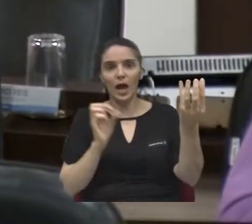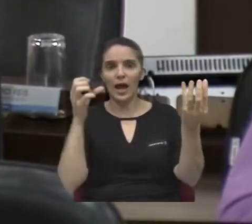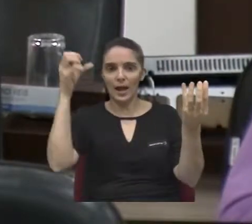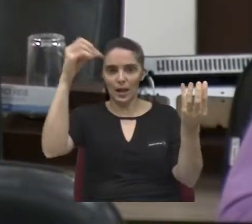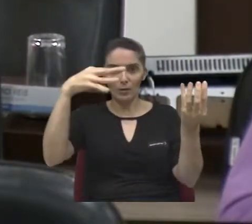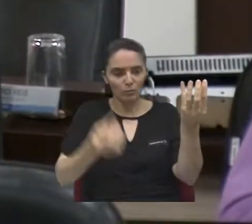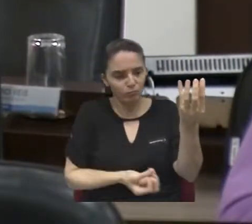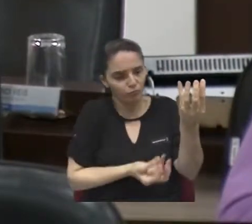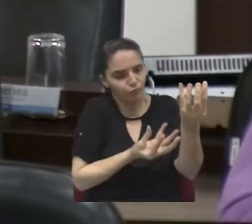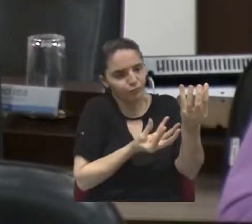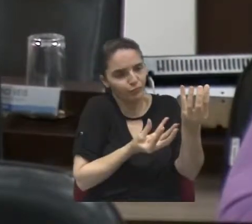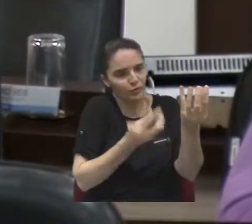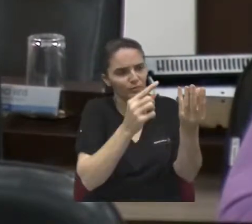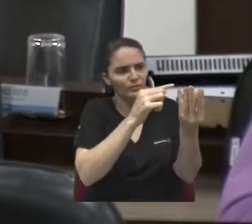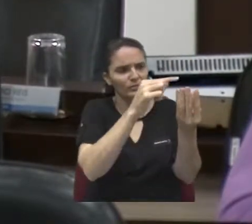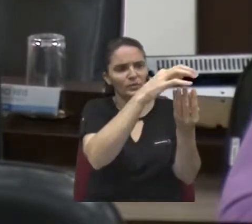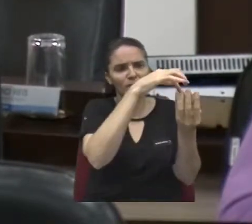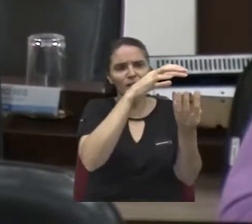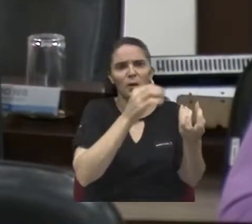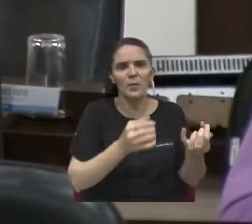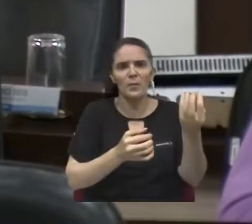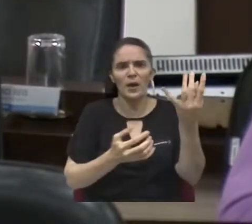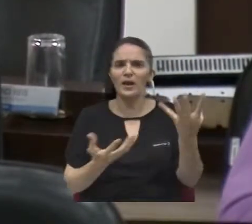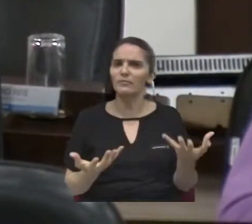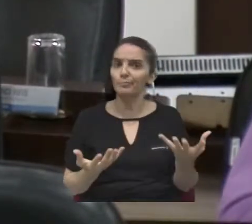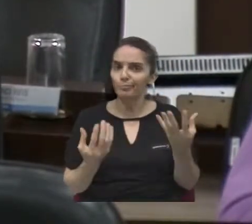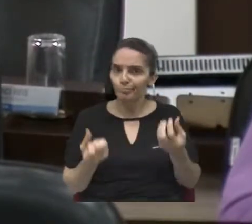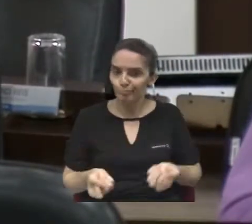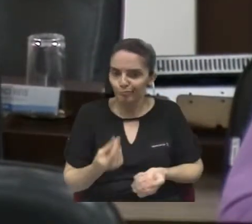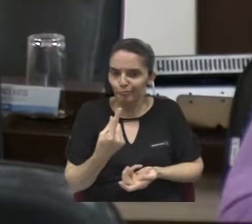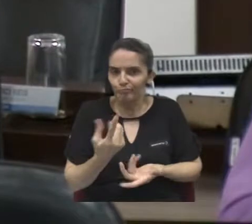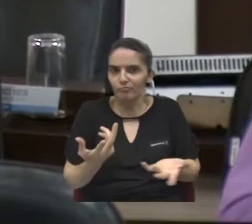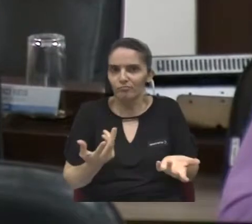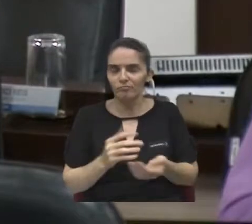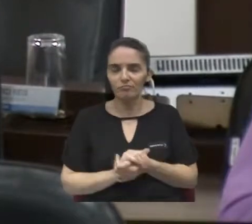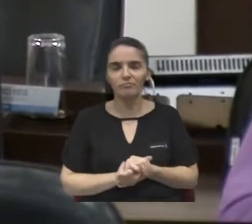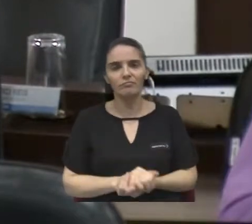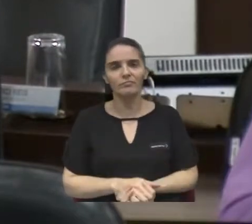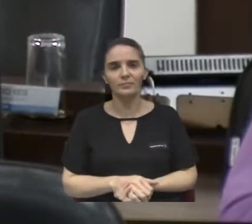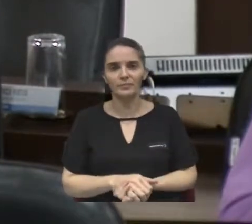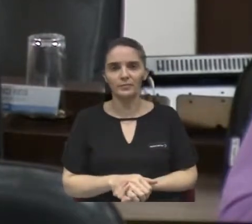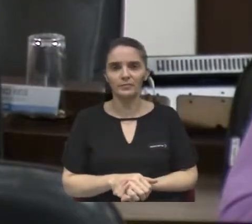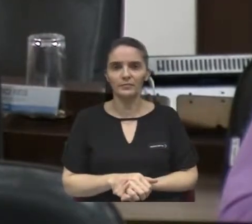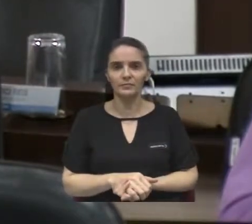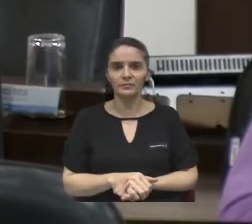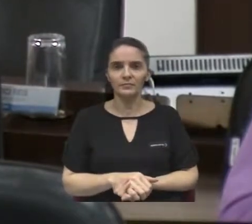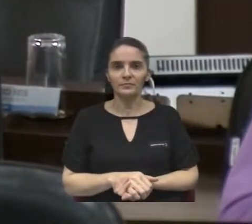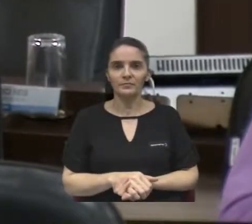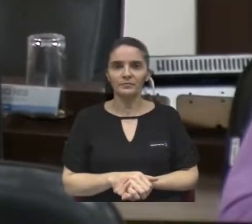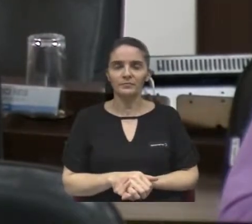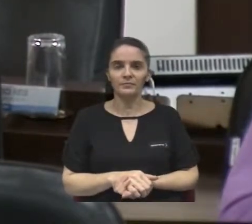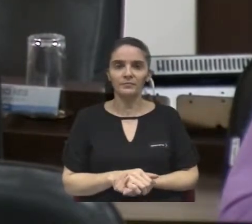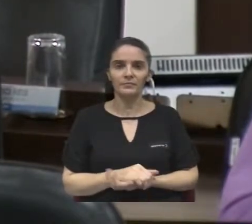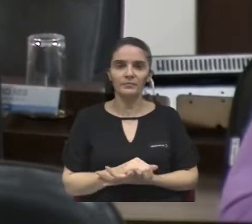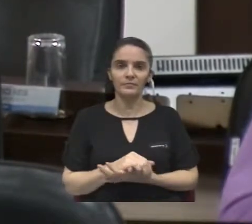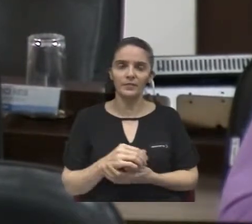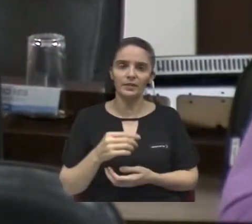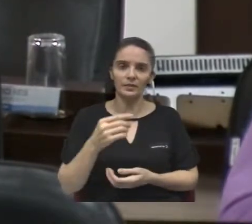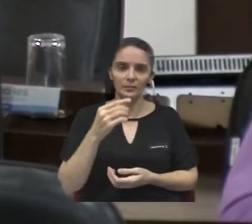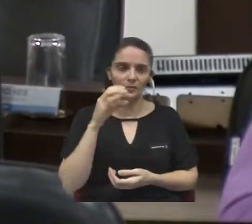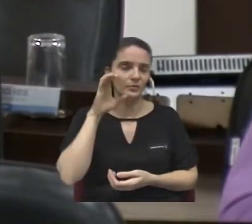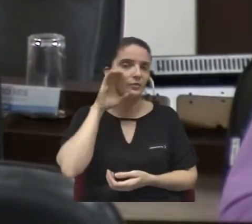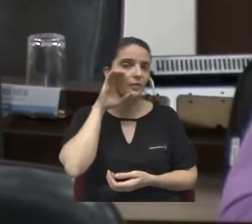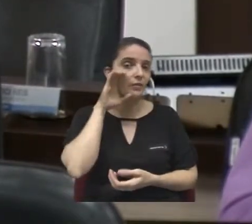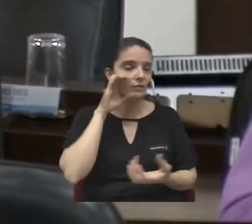Aí, mostrando só a pontinha dos matos, né, está até interessante de ver. Não que eu aqui desvalorize também o mato, que ele tem a sua